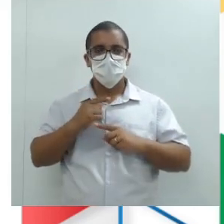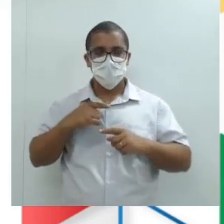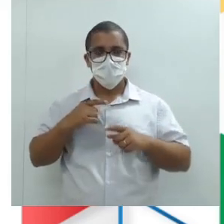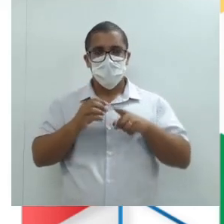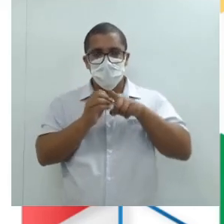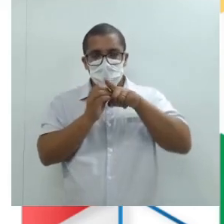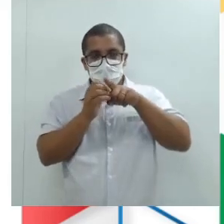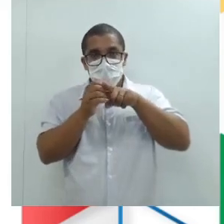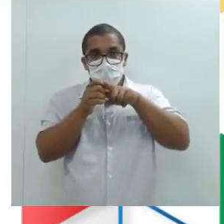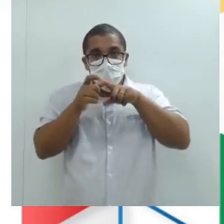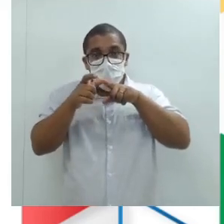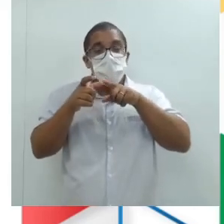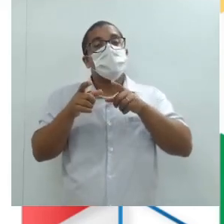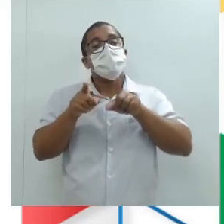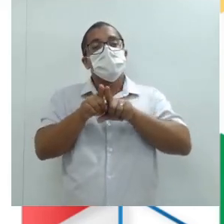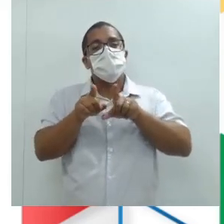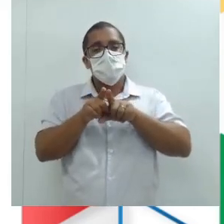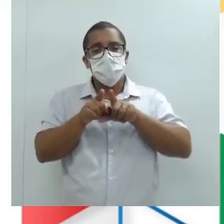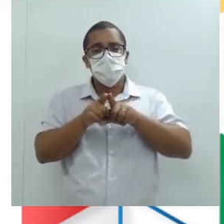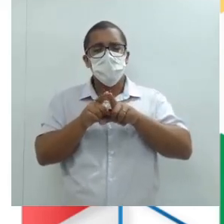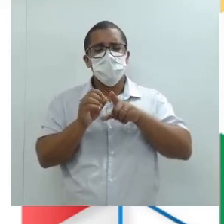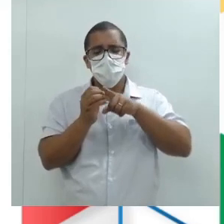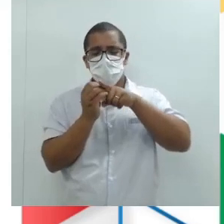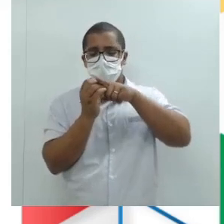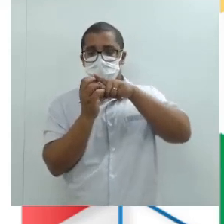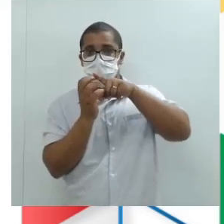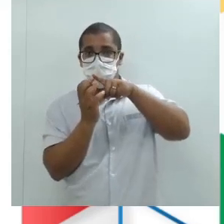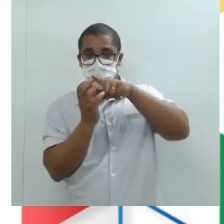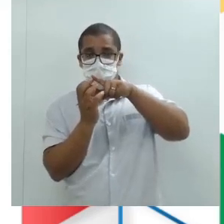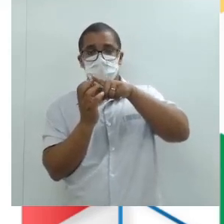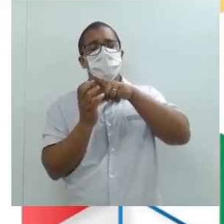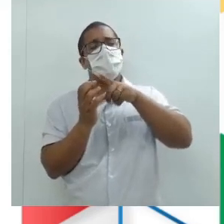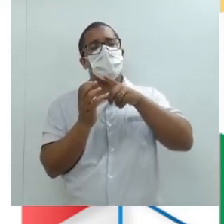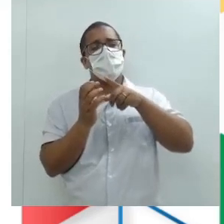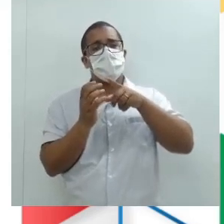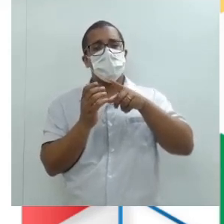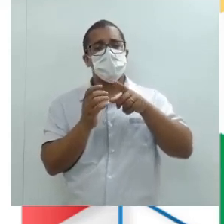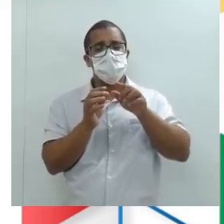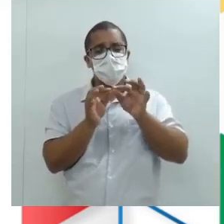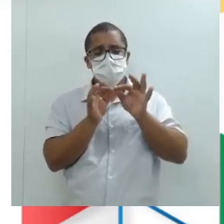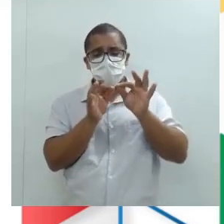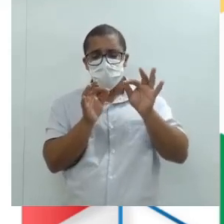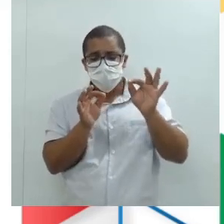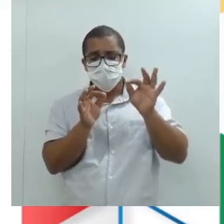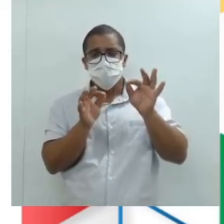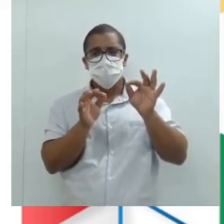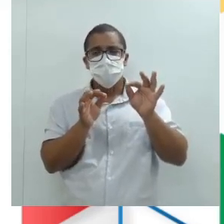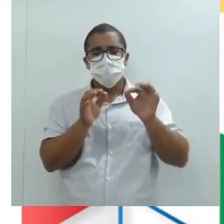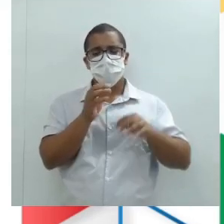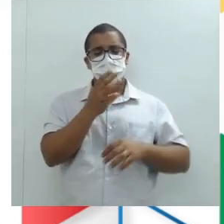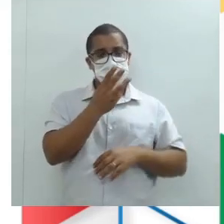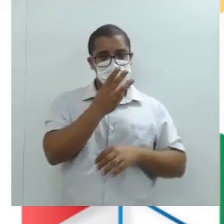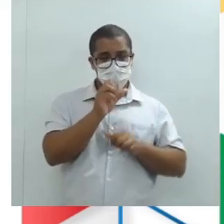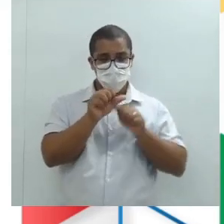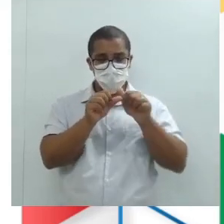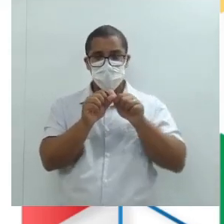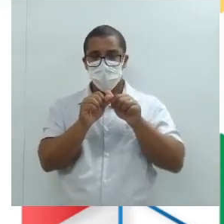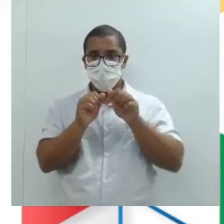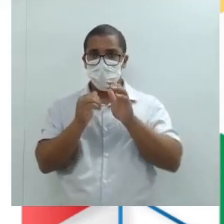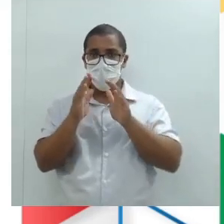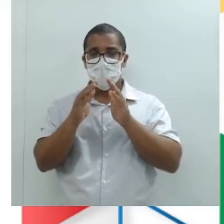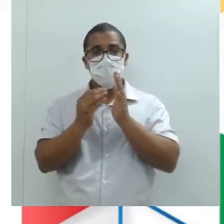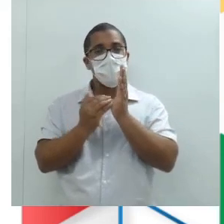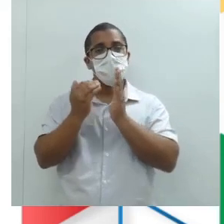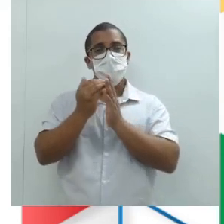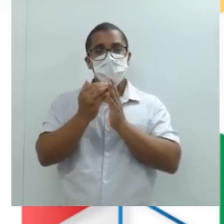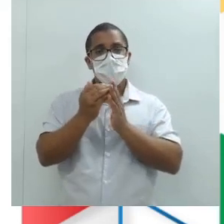Então, existe ali um aumento do volume dos testículos, que passa de 3 para 4 ml, podendo chegar